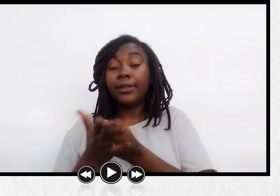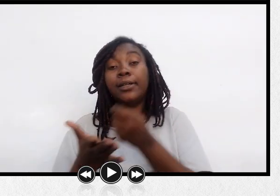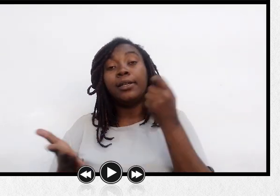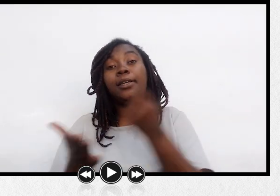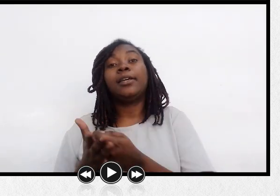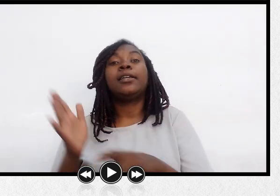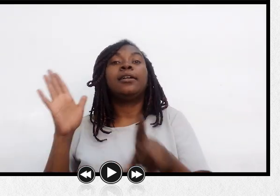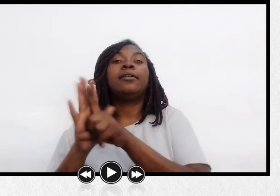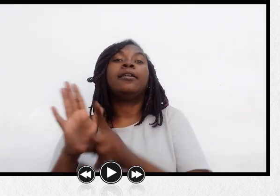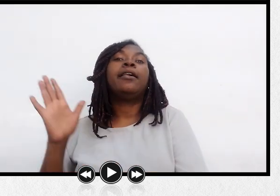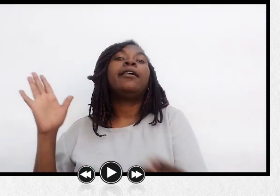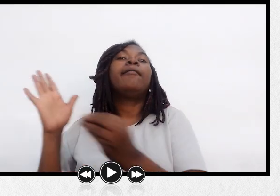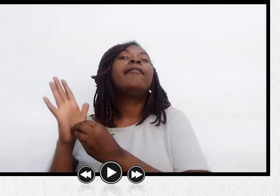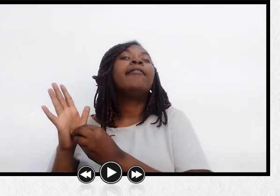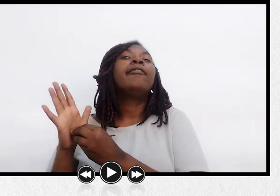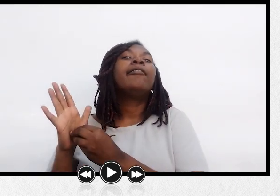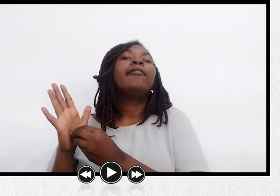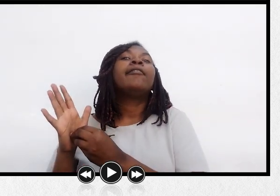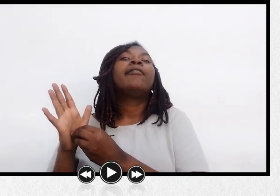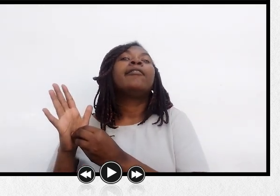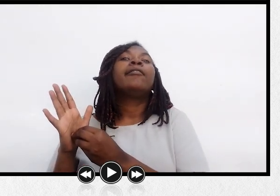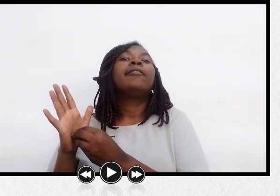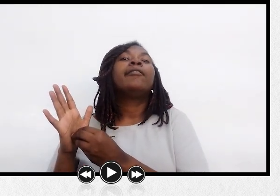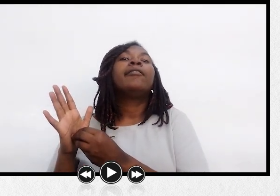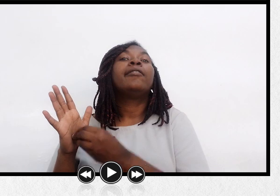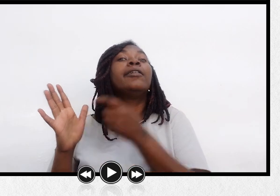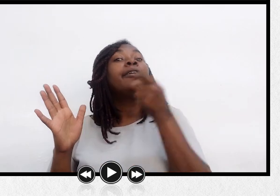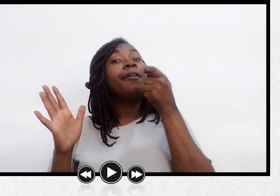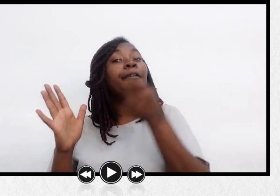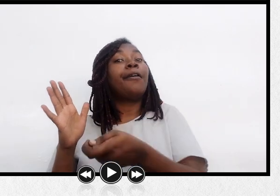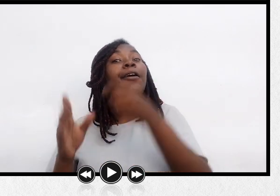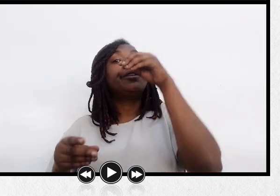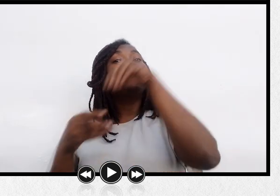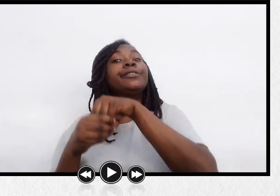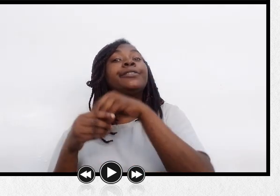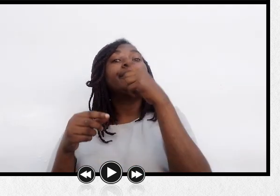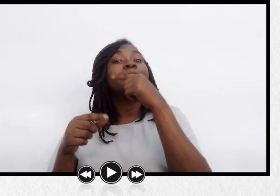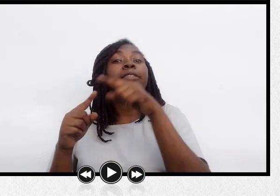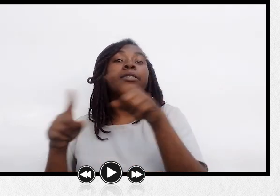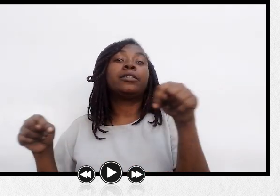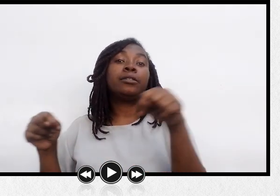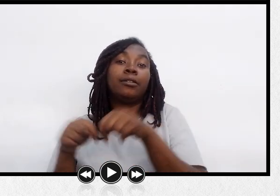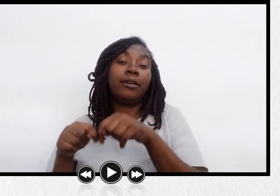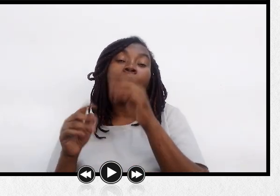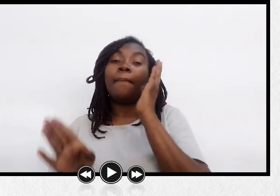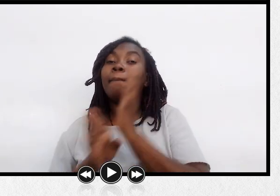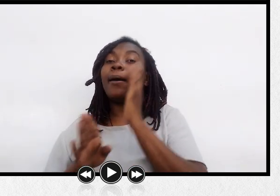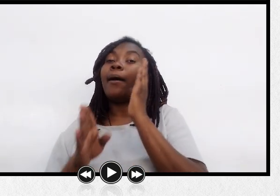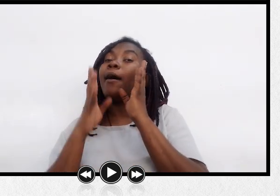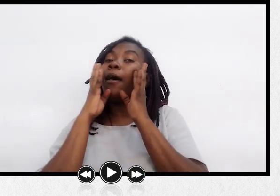por lei, ser aplicado dentro da própria bacia hidrográfica, mas atendendo